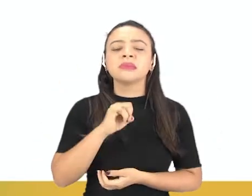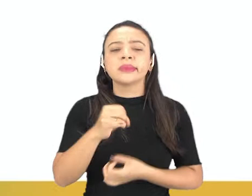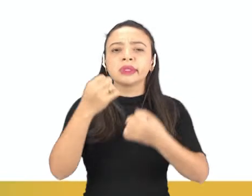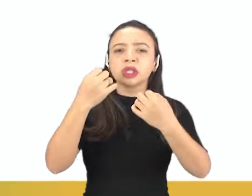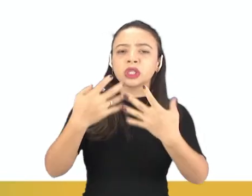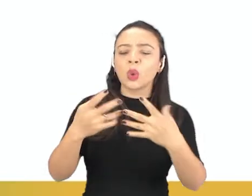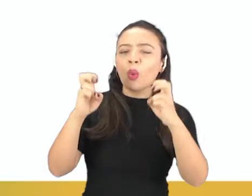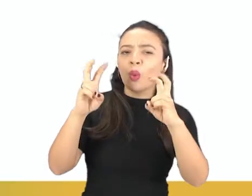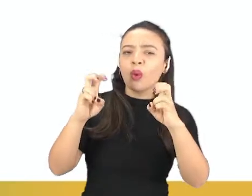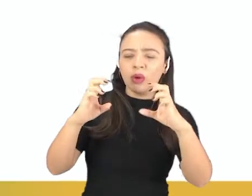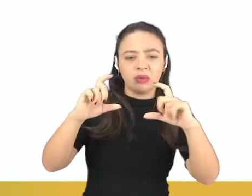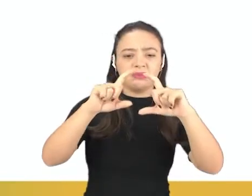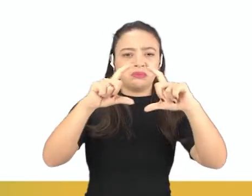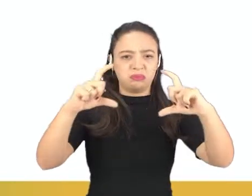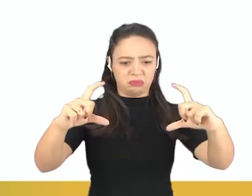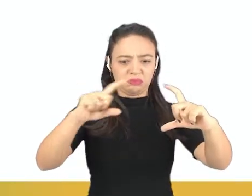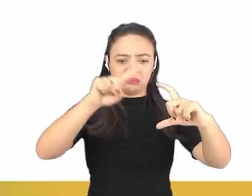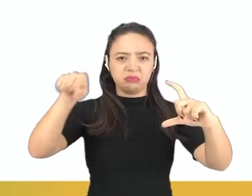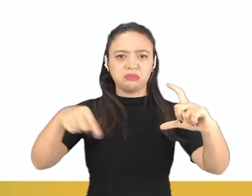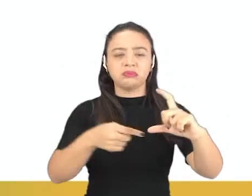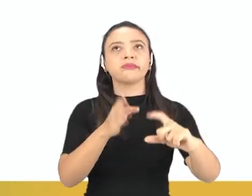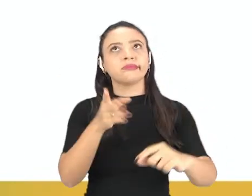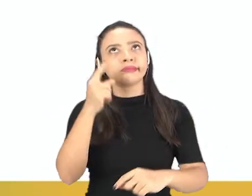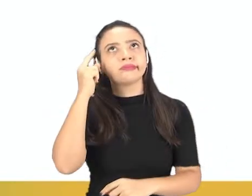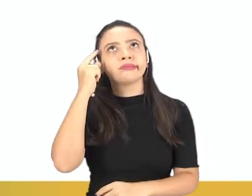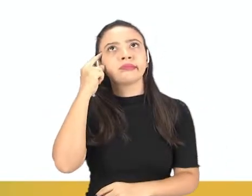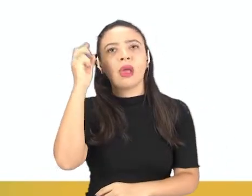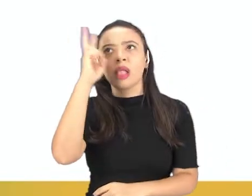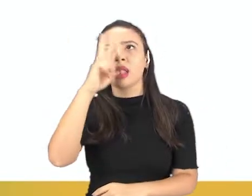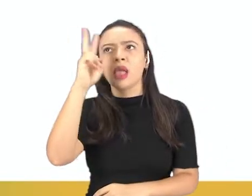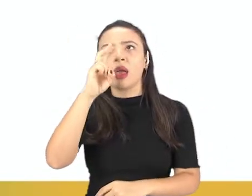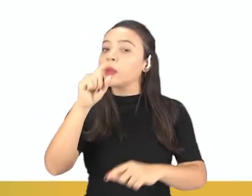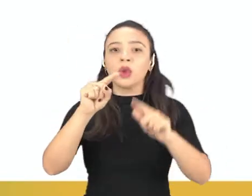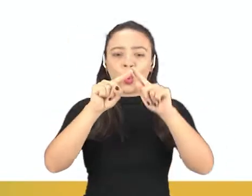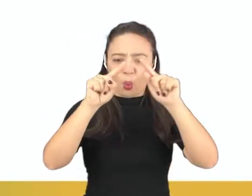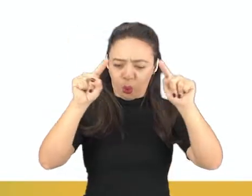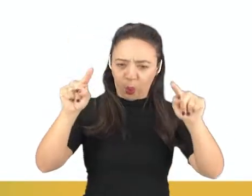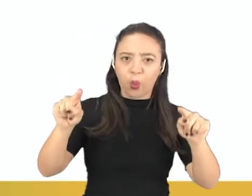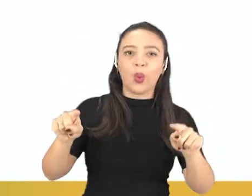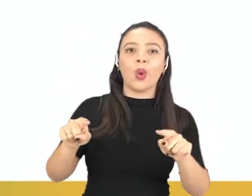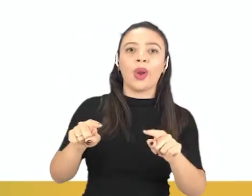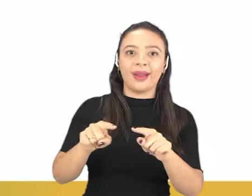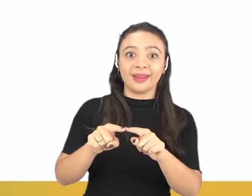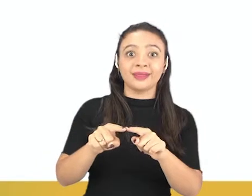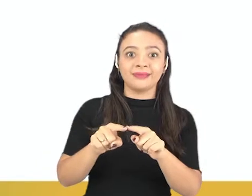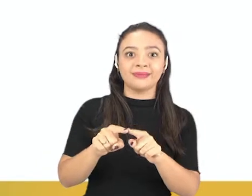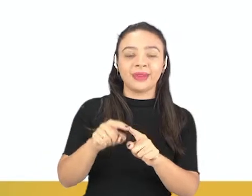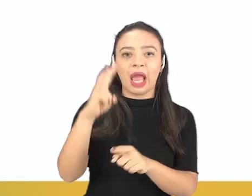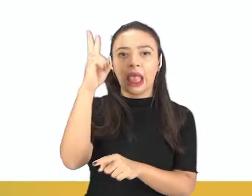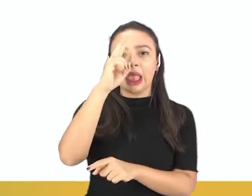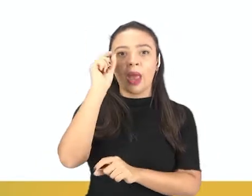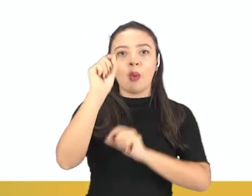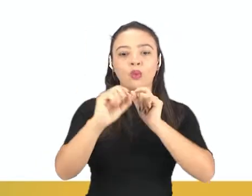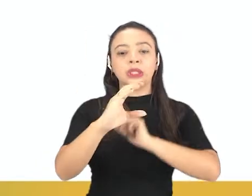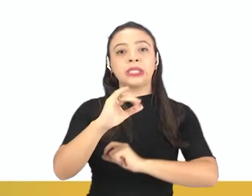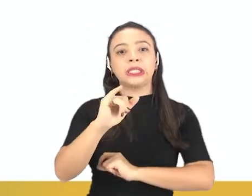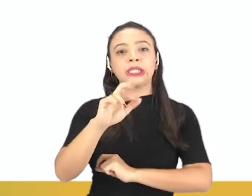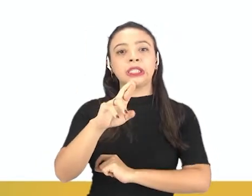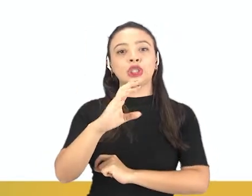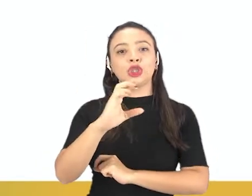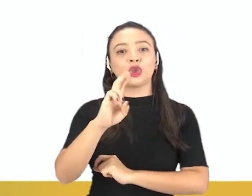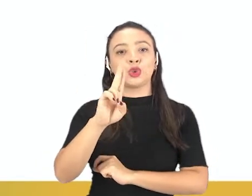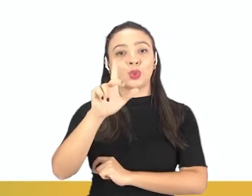falamos em circunferência você com certeza já imagina as formas redondas que remetem à ideia de ciclo